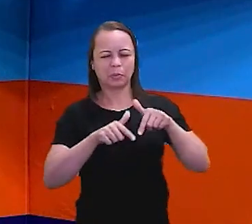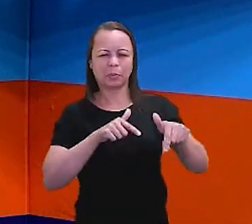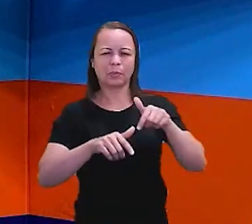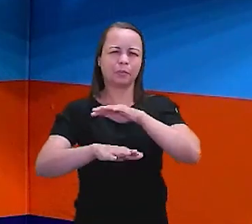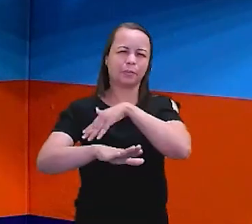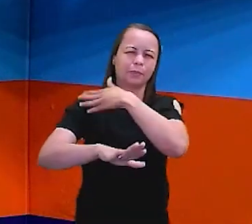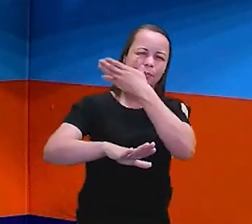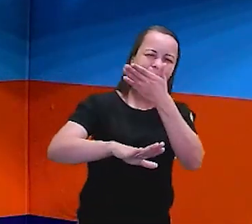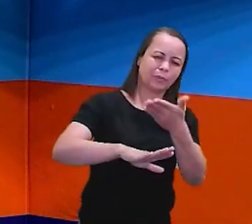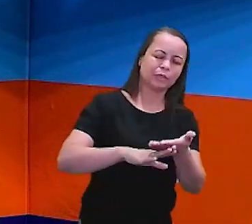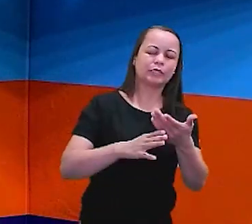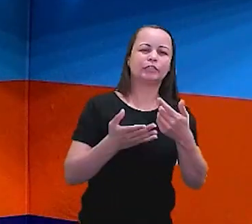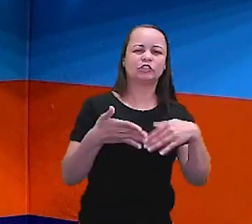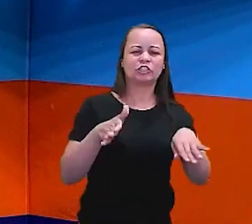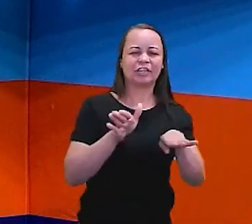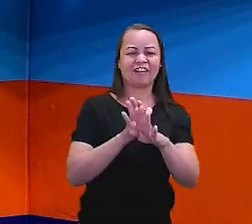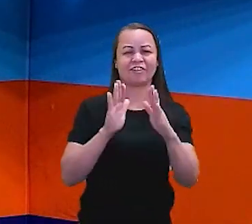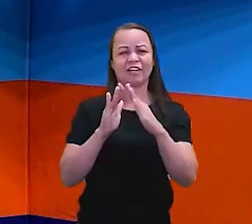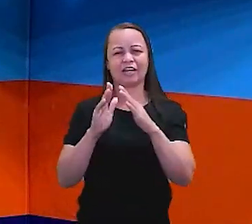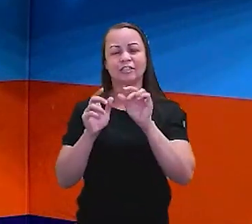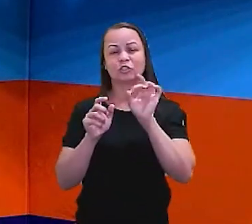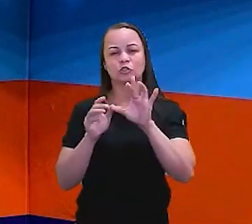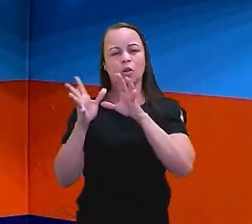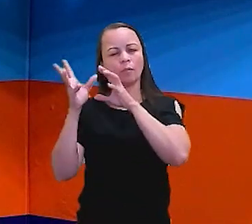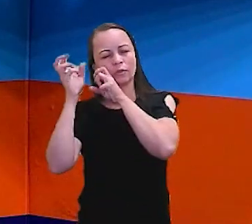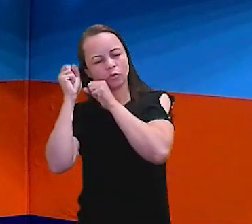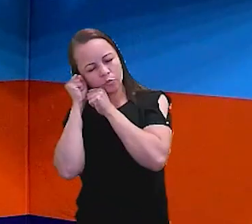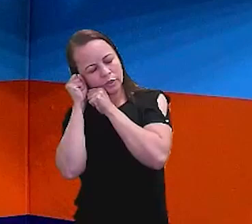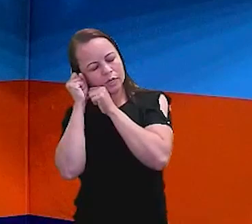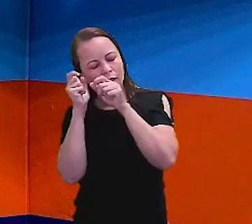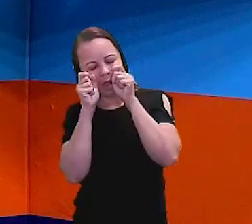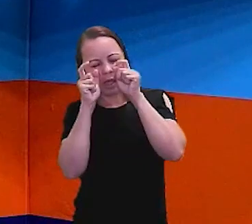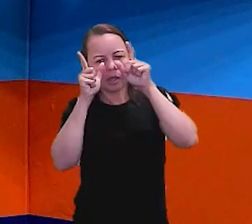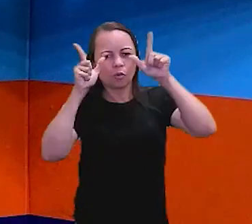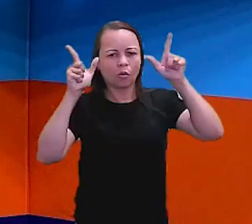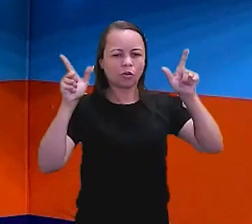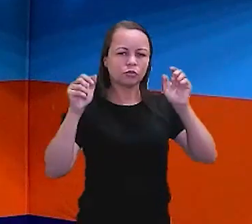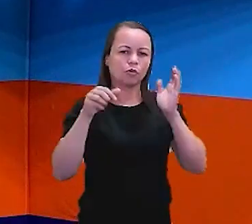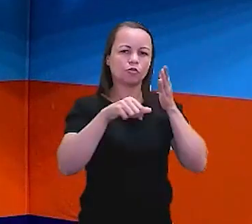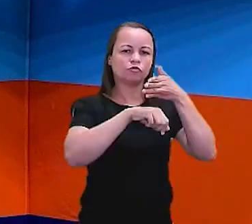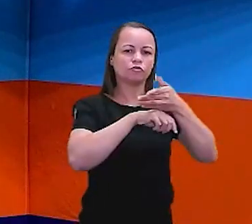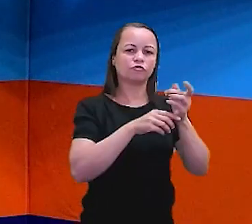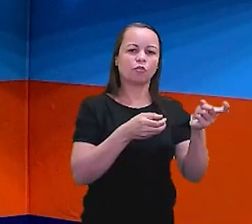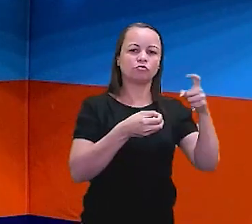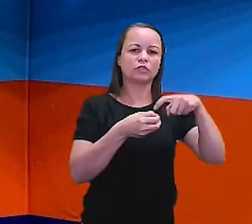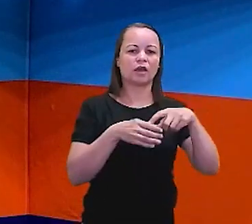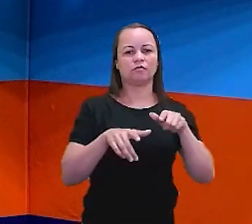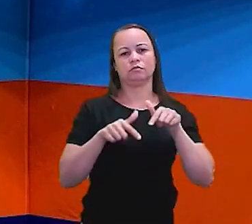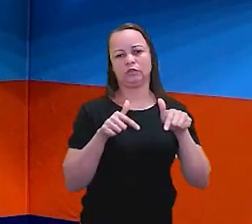só chegava em casa, acho que para dormir, acordou, voltou, mas para nada.